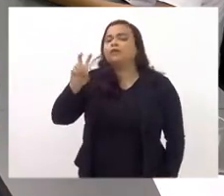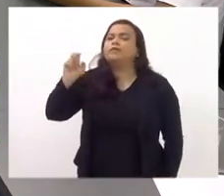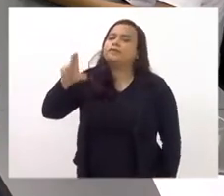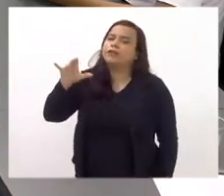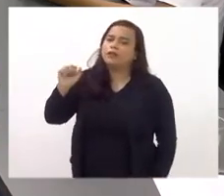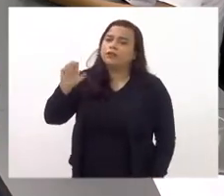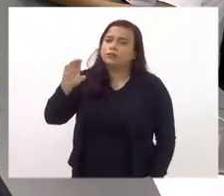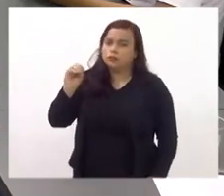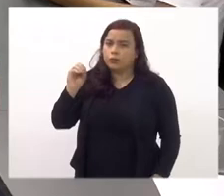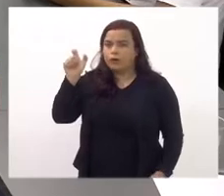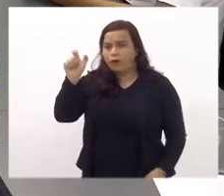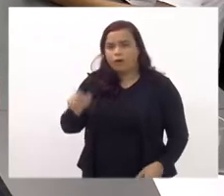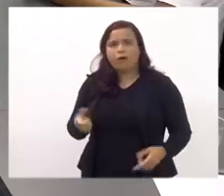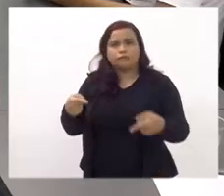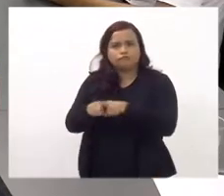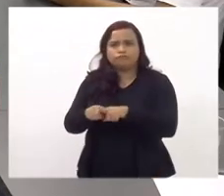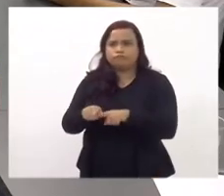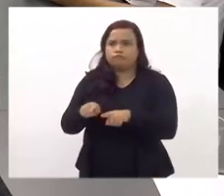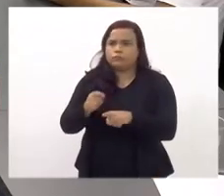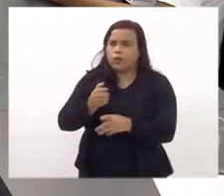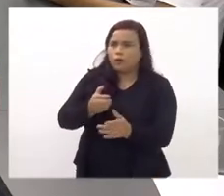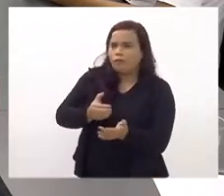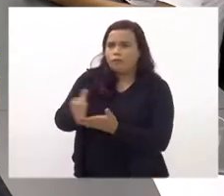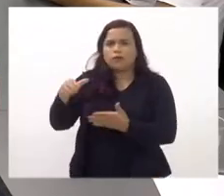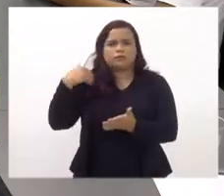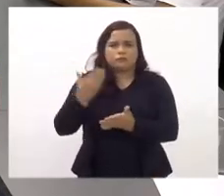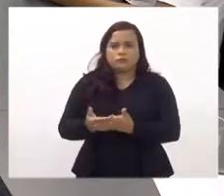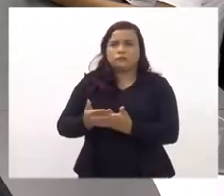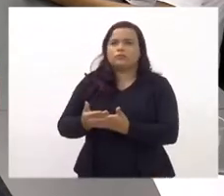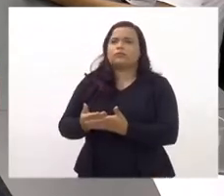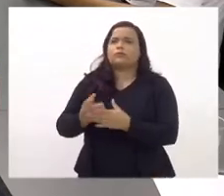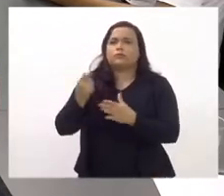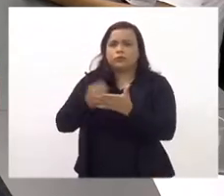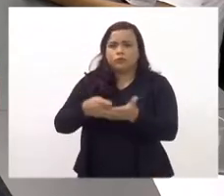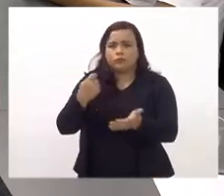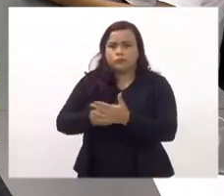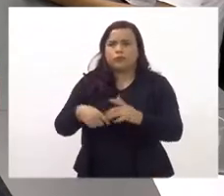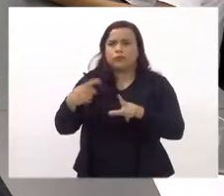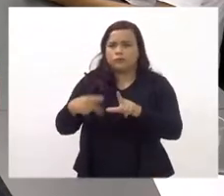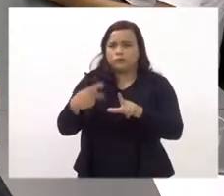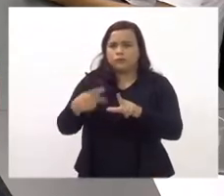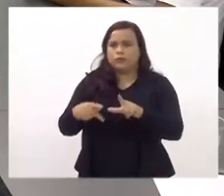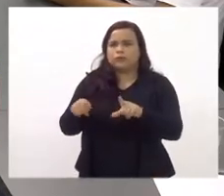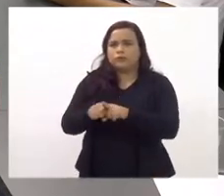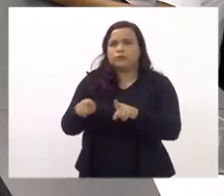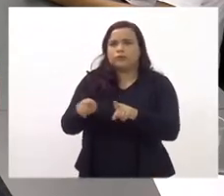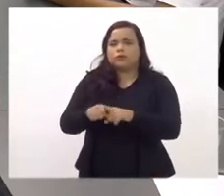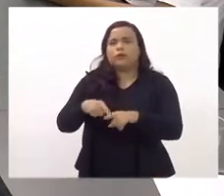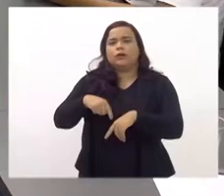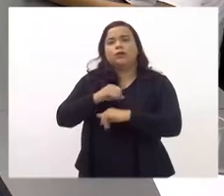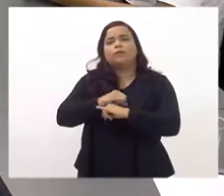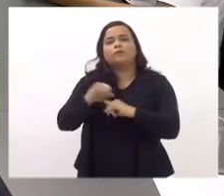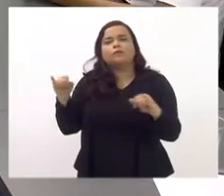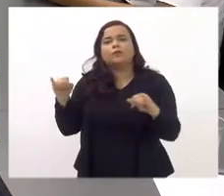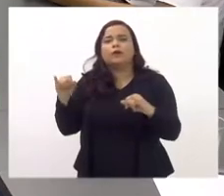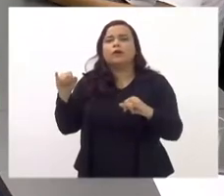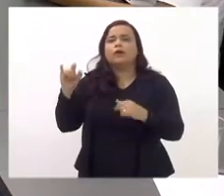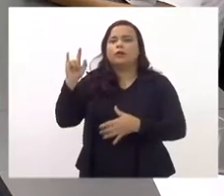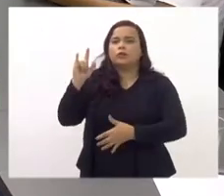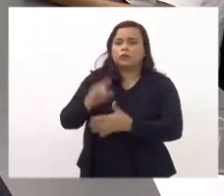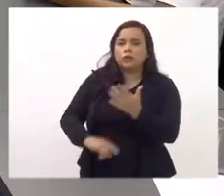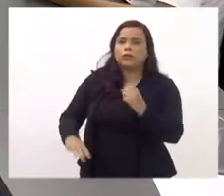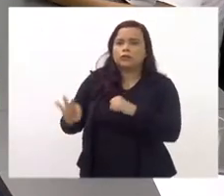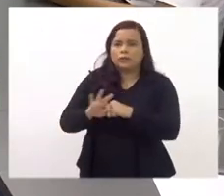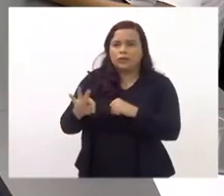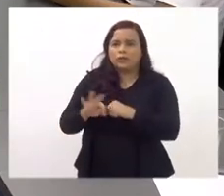passe livre, nos ajudando na formulação de uma nota técnica que orientou as nossas ações, e também onde eu